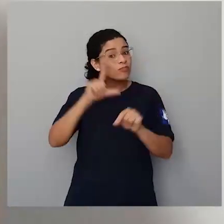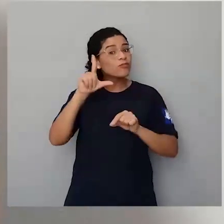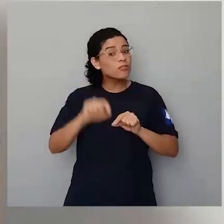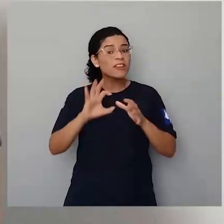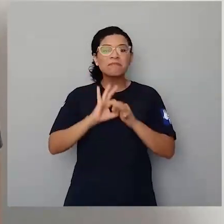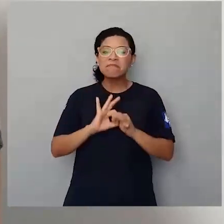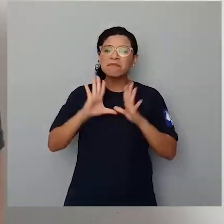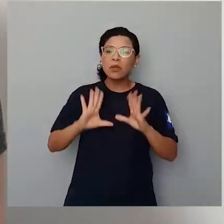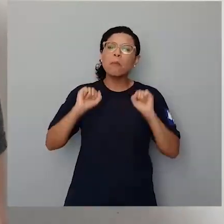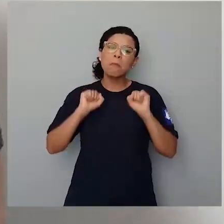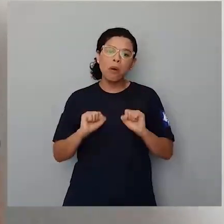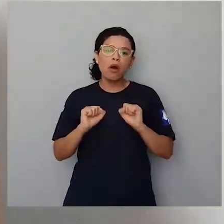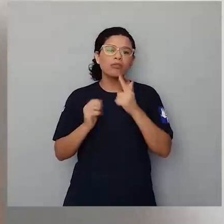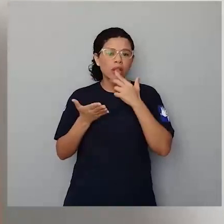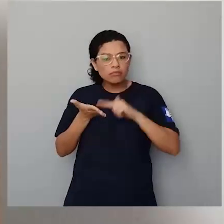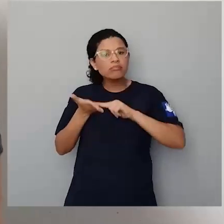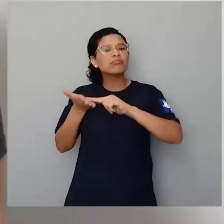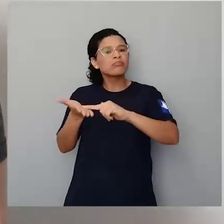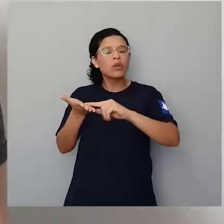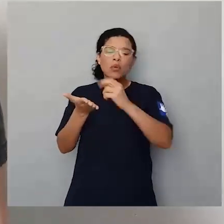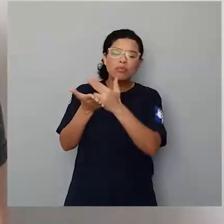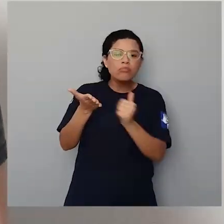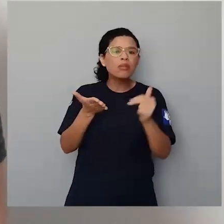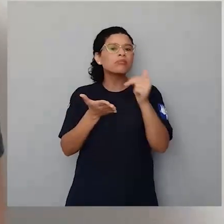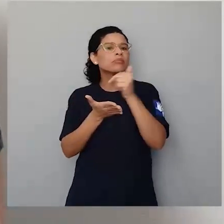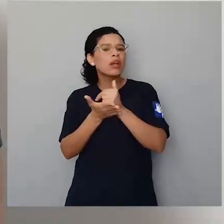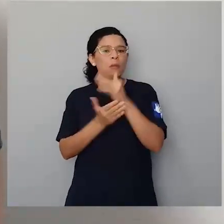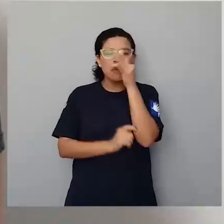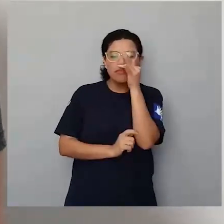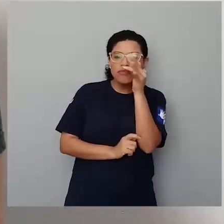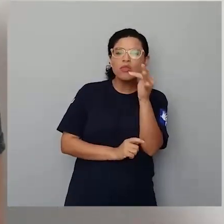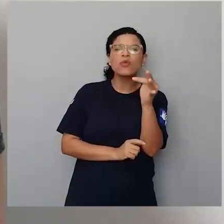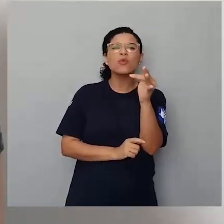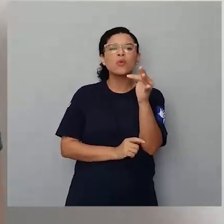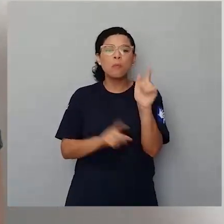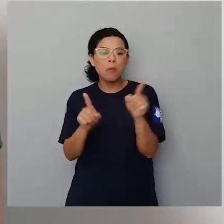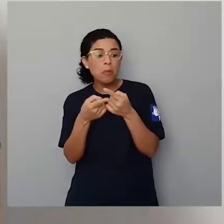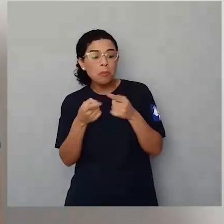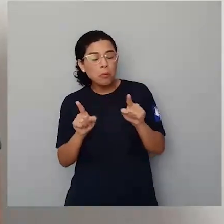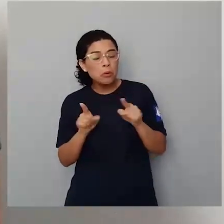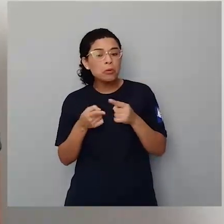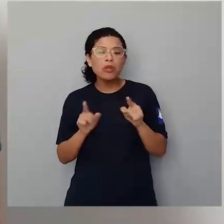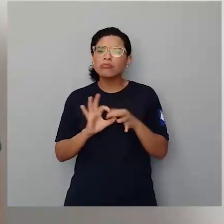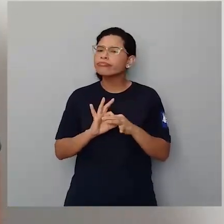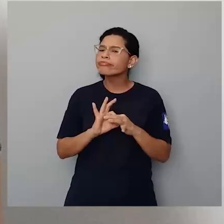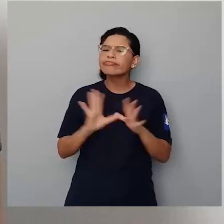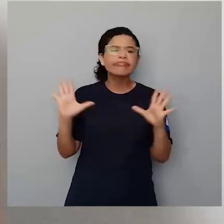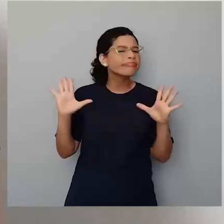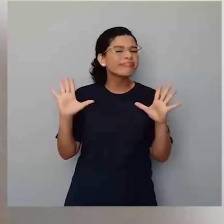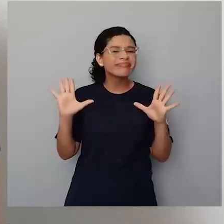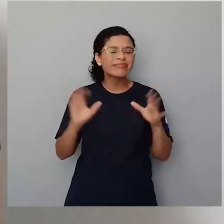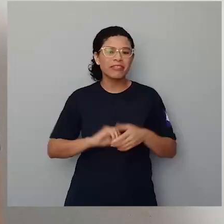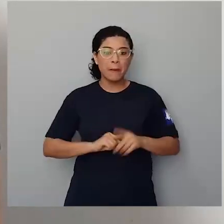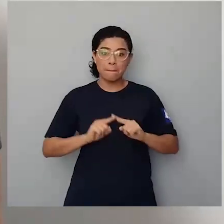esse pedacinho de afeto. Pode ser um bilhete, um desenho, uma flor, uma música, o